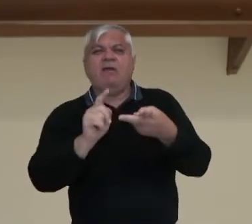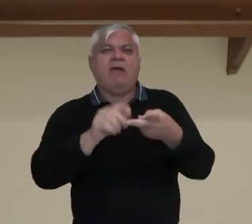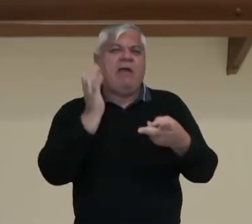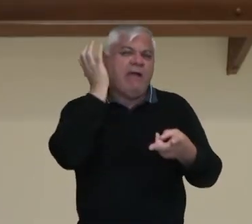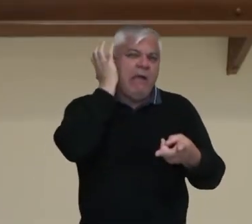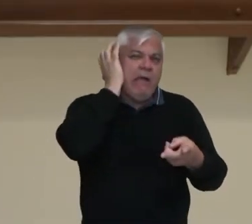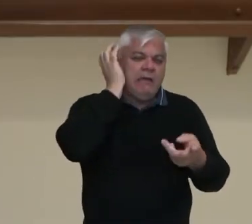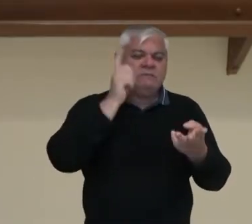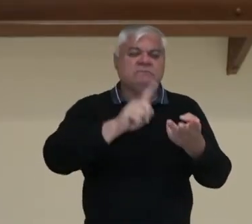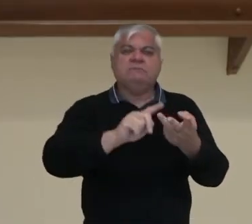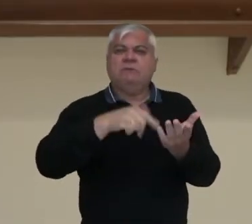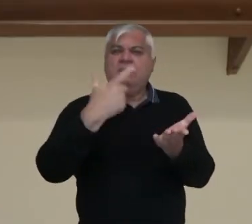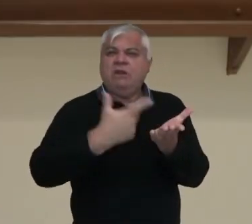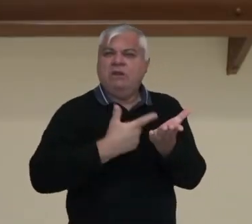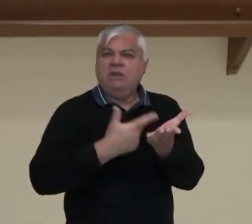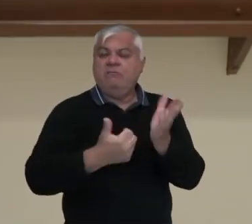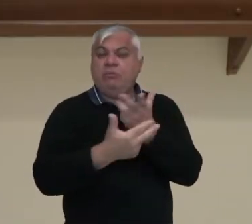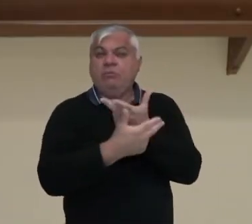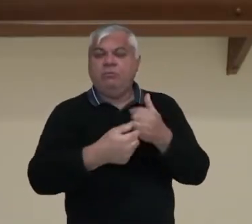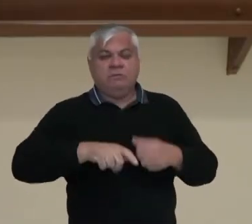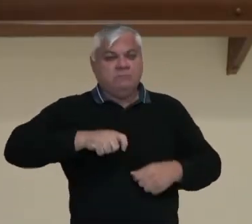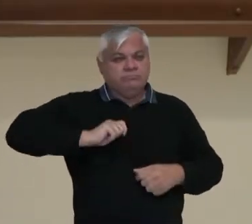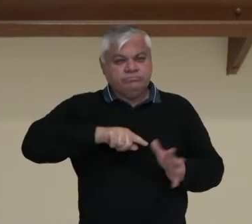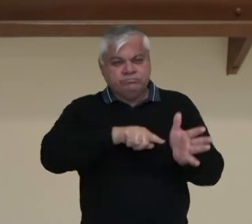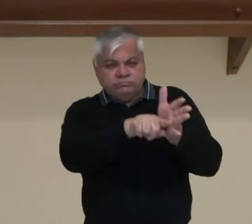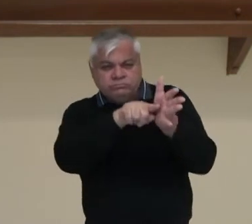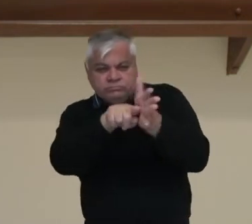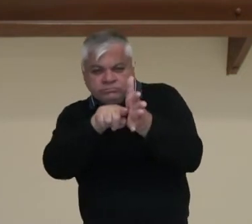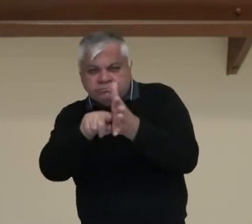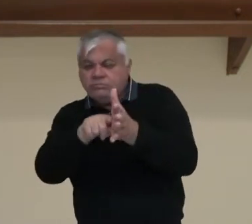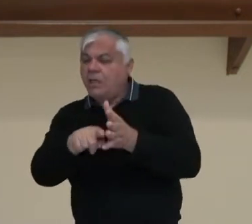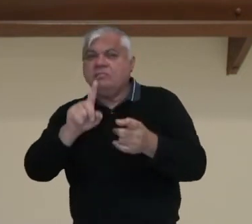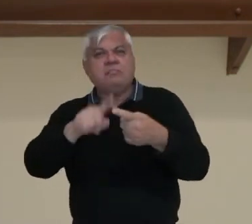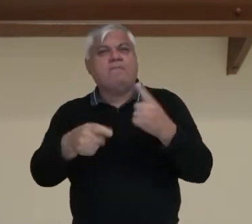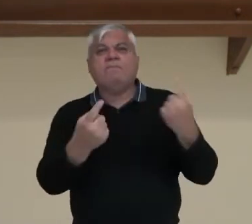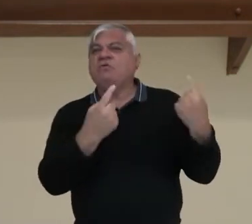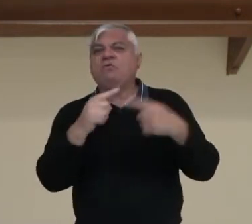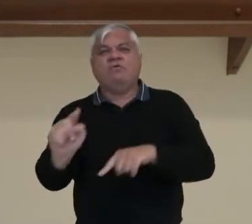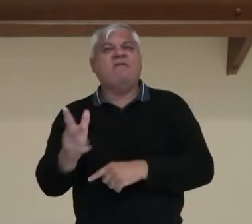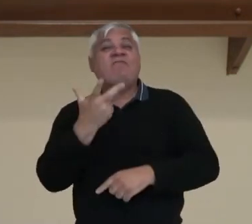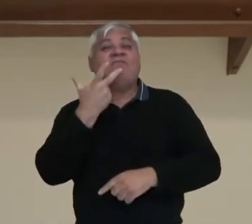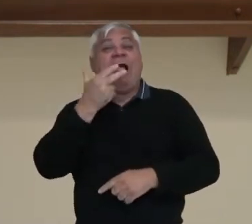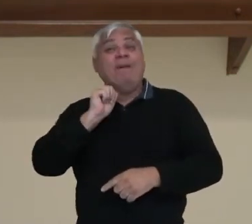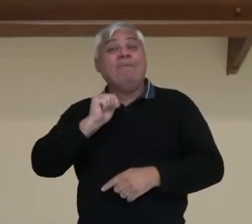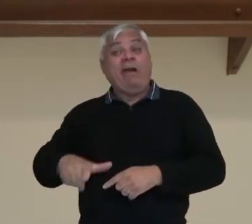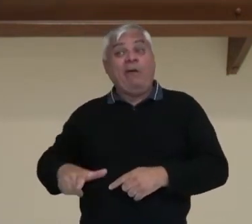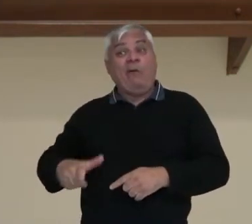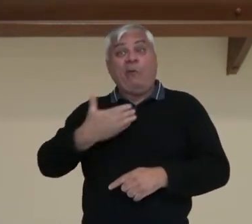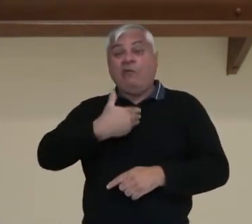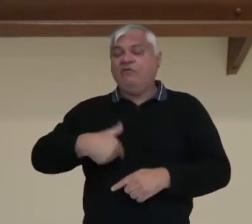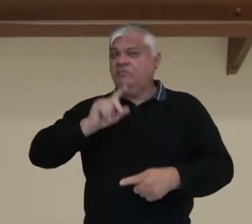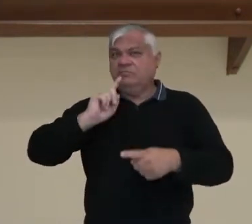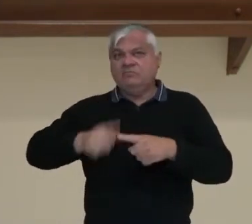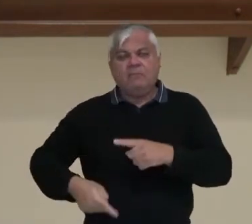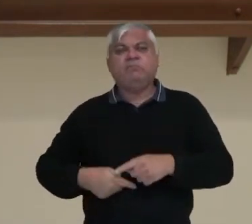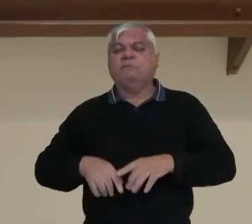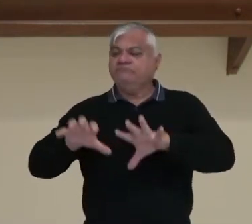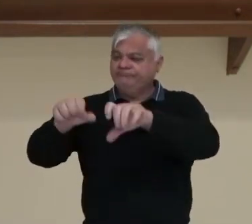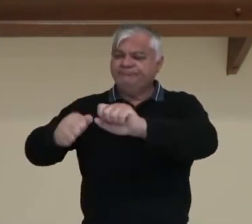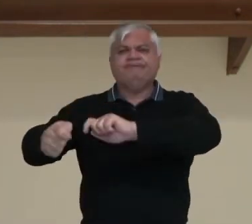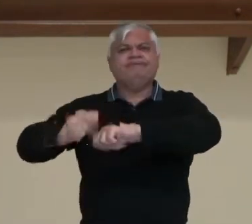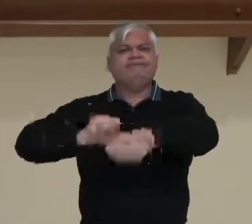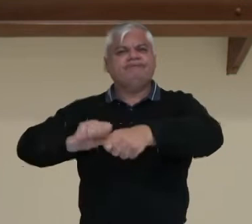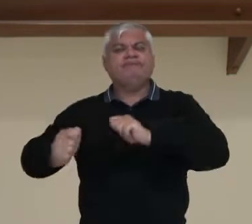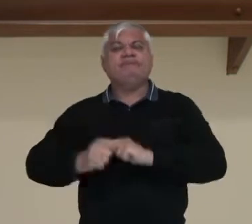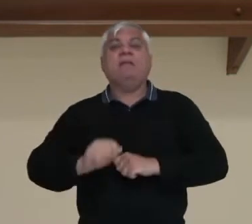órgão responsável por produzir propaganda política do governo e de seus ministérios, exaltando o Brasil,